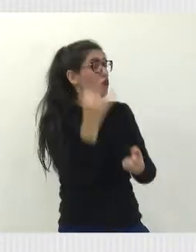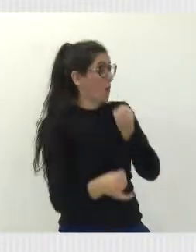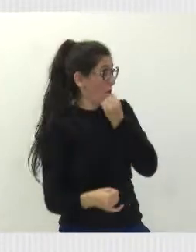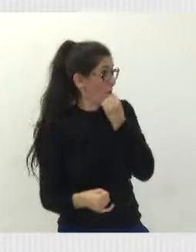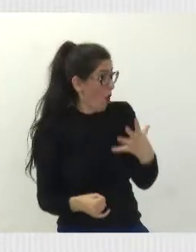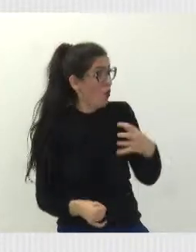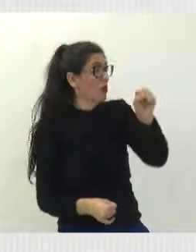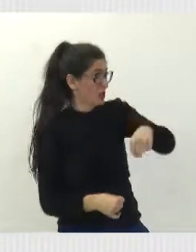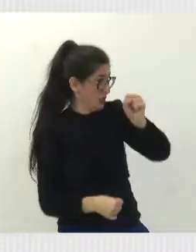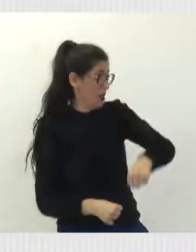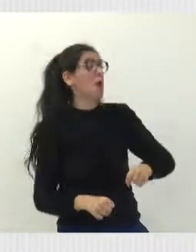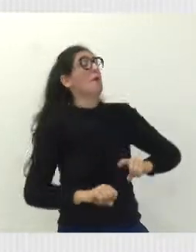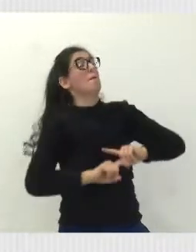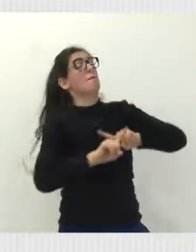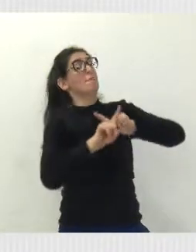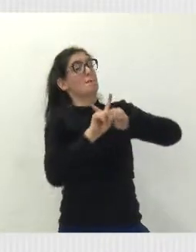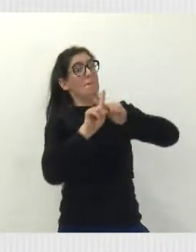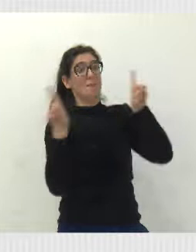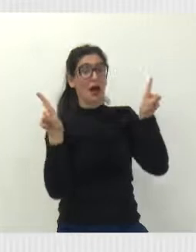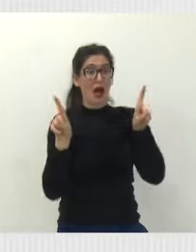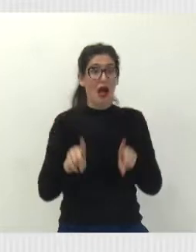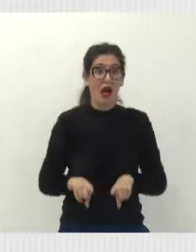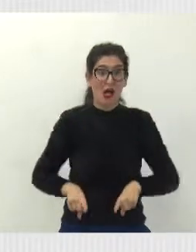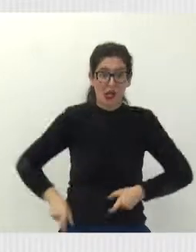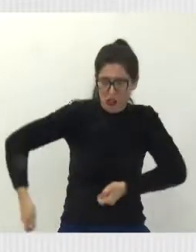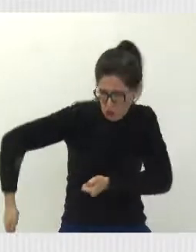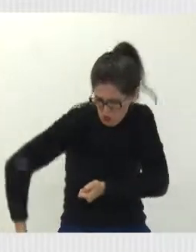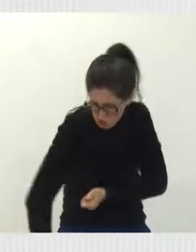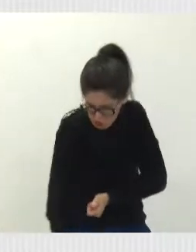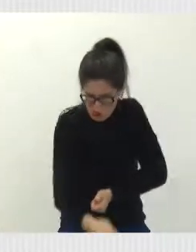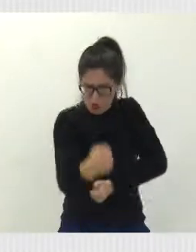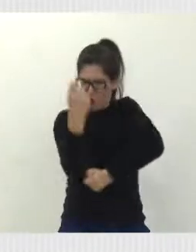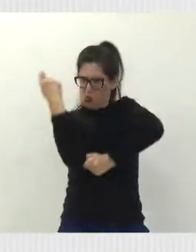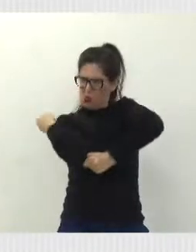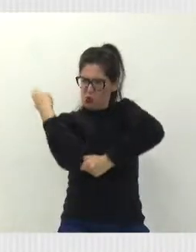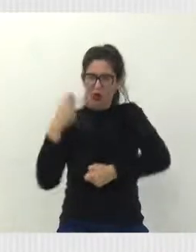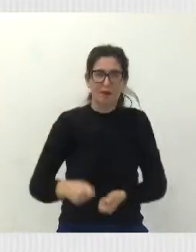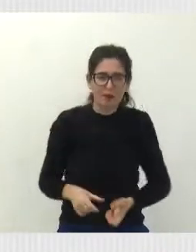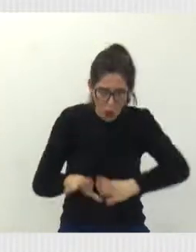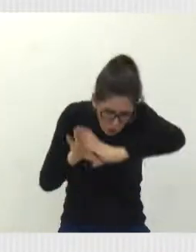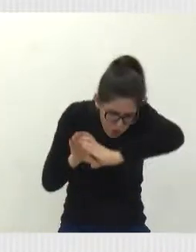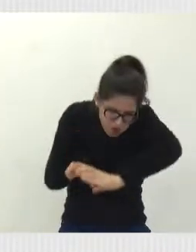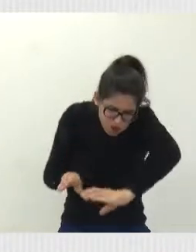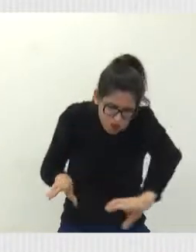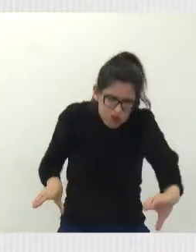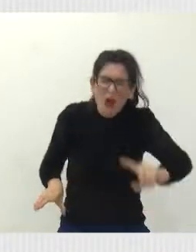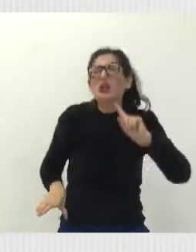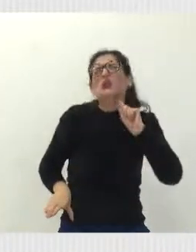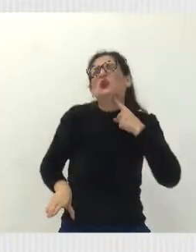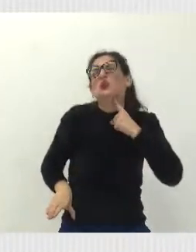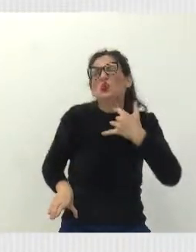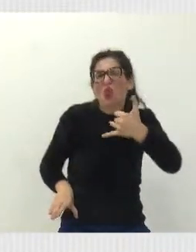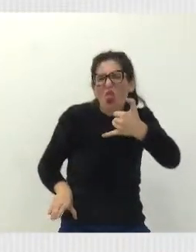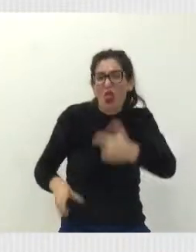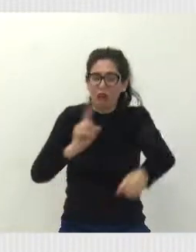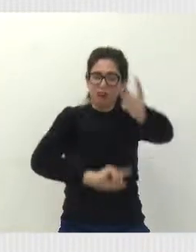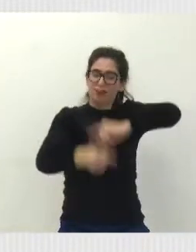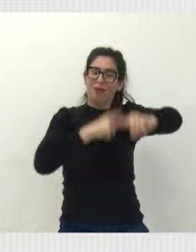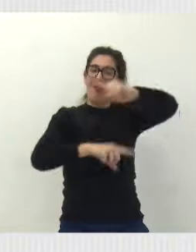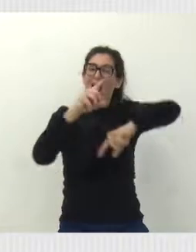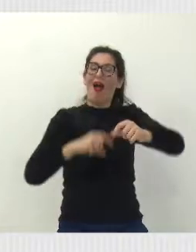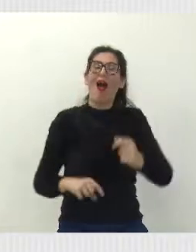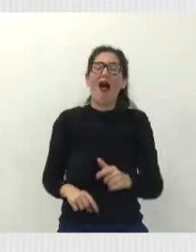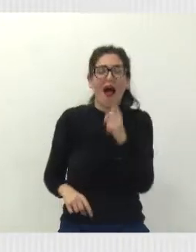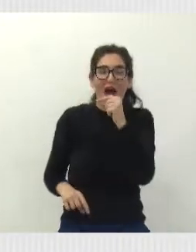estou dizendo isso. Eles fizeram, abriram uma galeria ali para fazer a coleta do esgoto. Estão construindo no final dessa rua